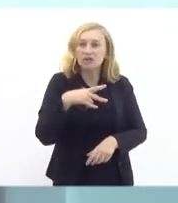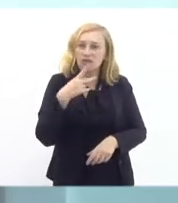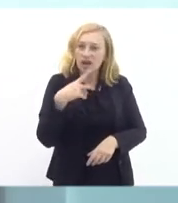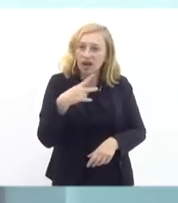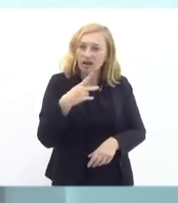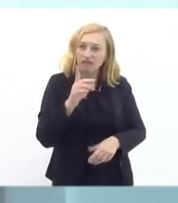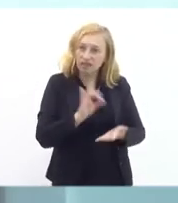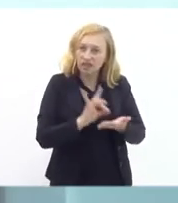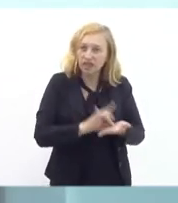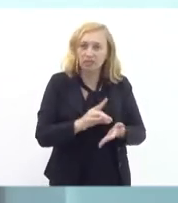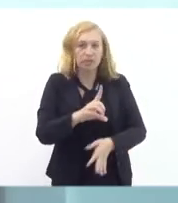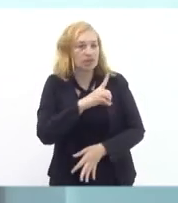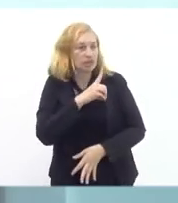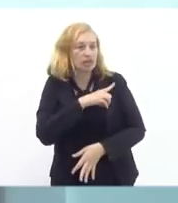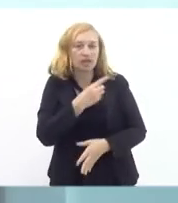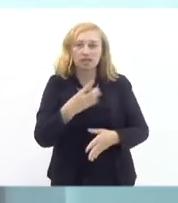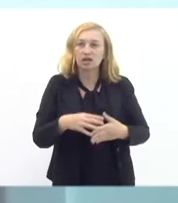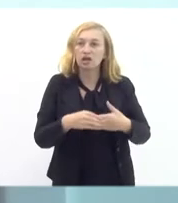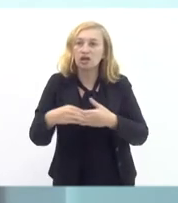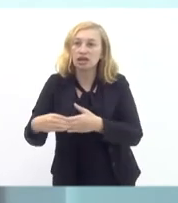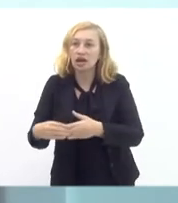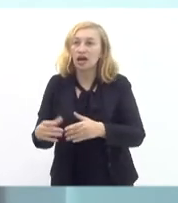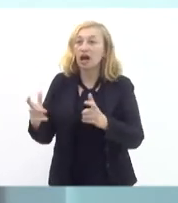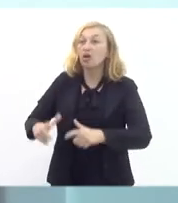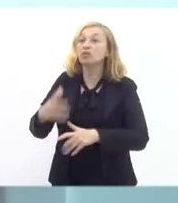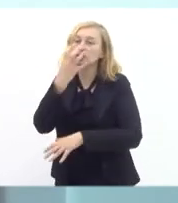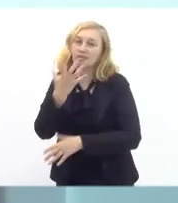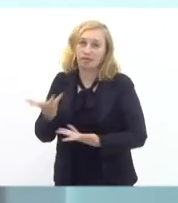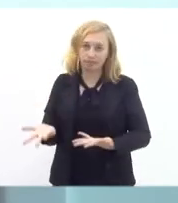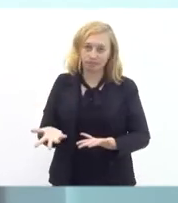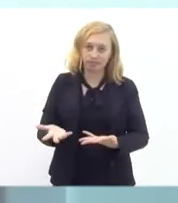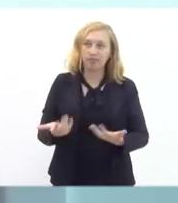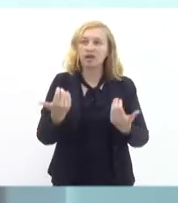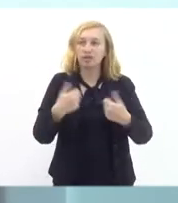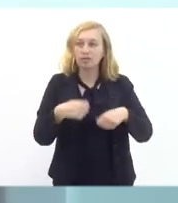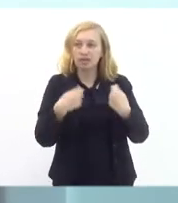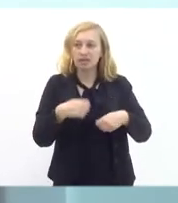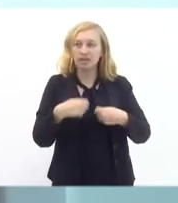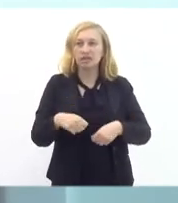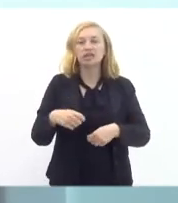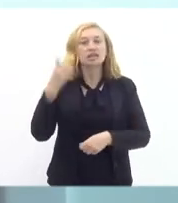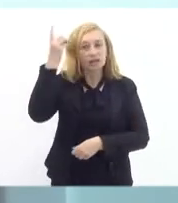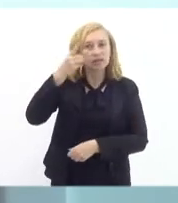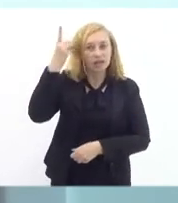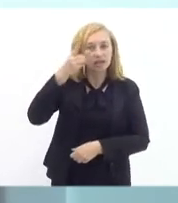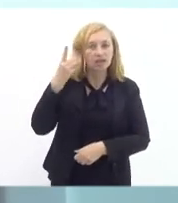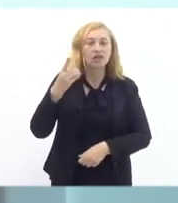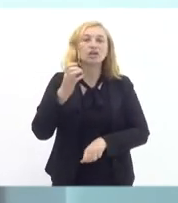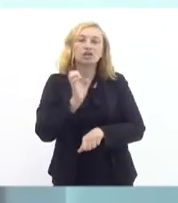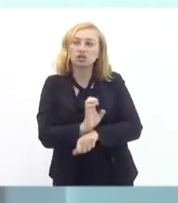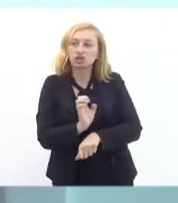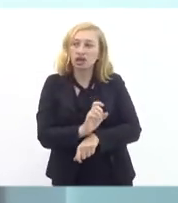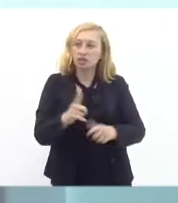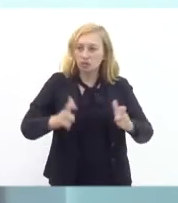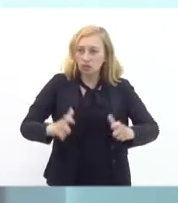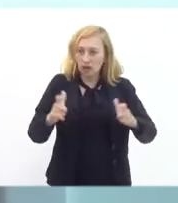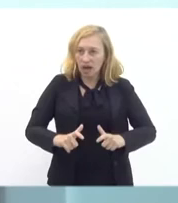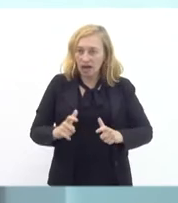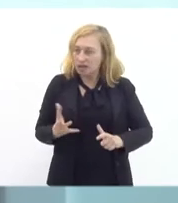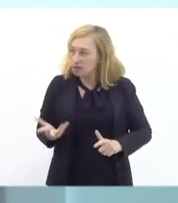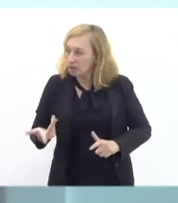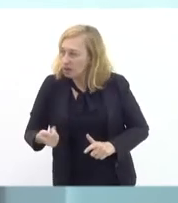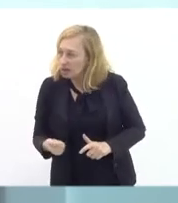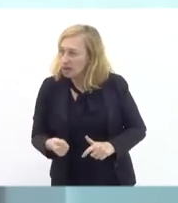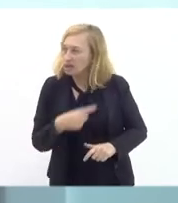para a delegacia, você tem que tirar o animal. E onde que eu vou colocar esse animal? Então a gente precisa, deputado, que o Estado também possibilite um espaço adequado para que a gente